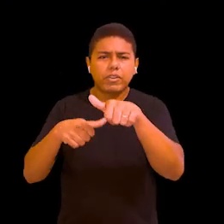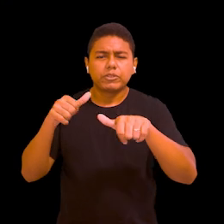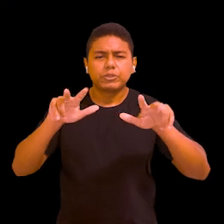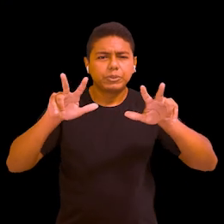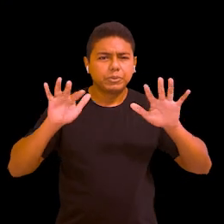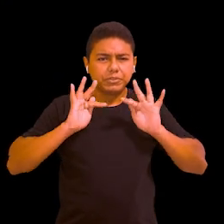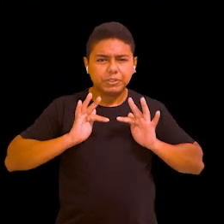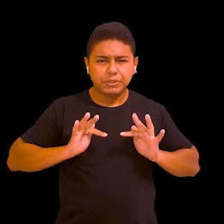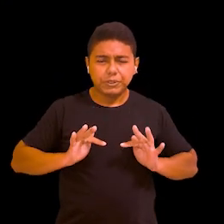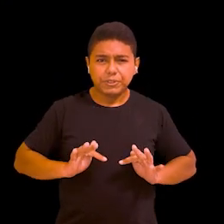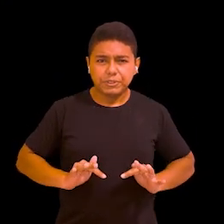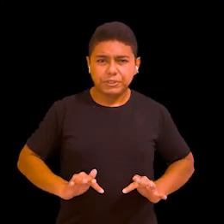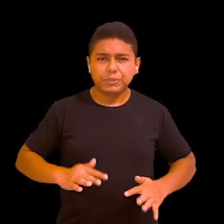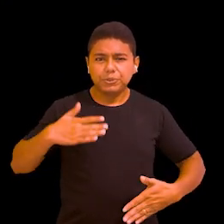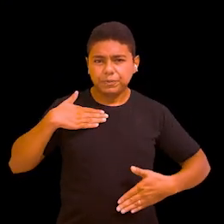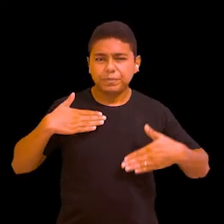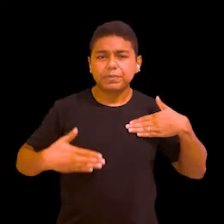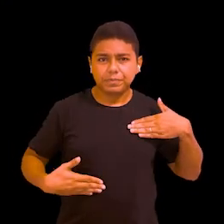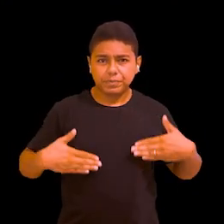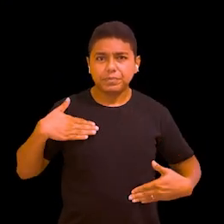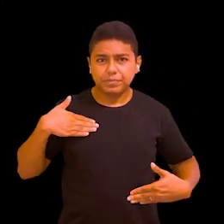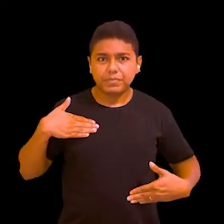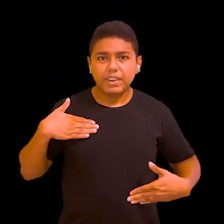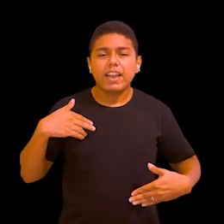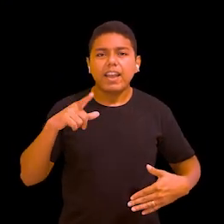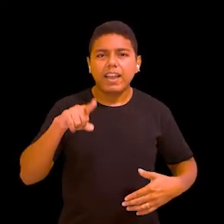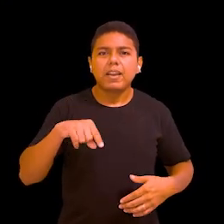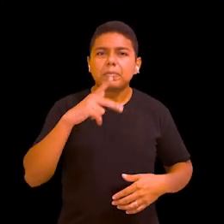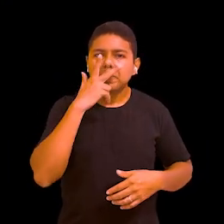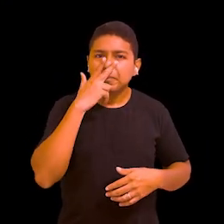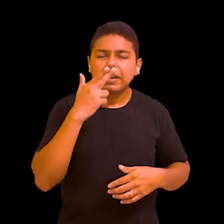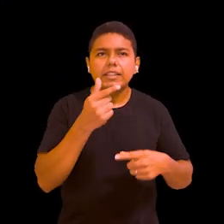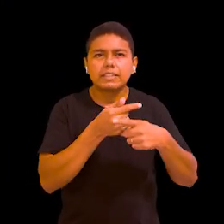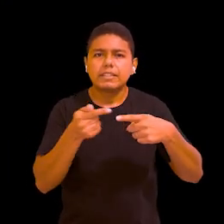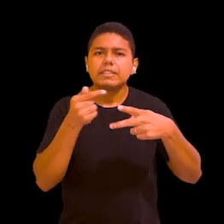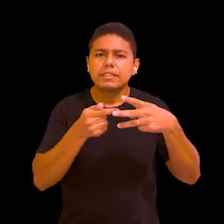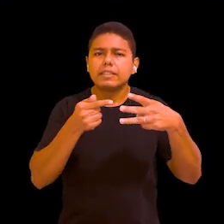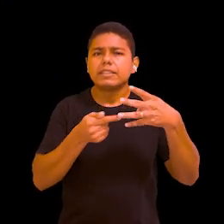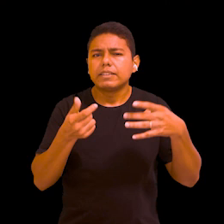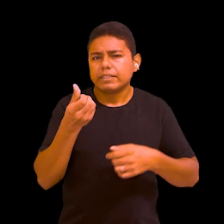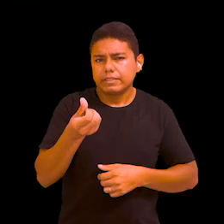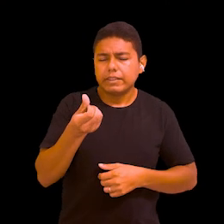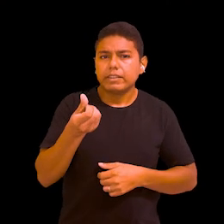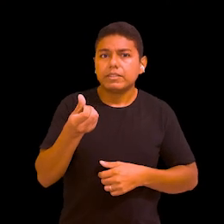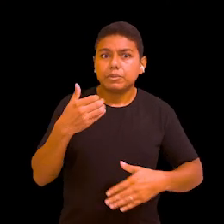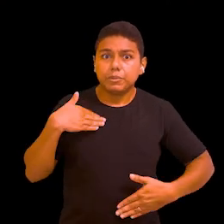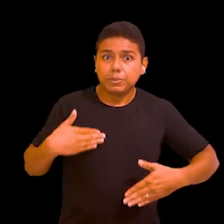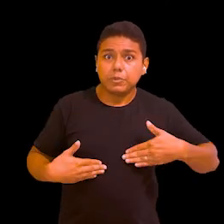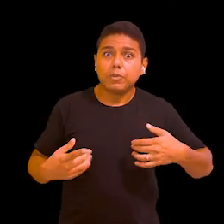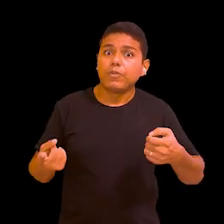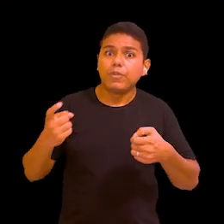condições fisiológicas do organismo, é aquela média de 6 semanas para que o organismo